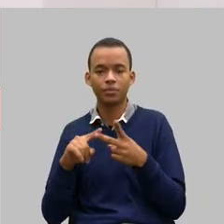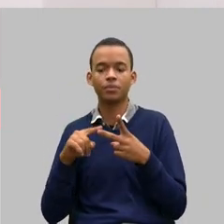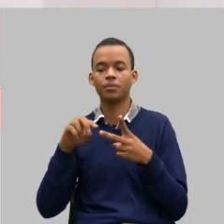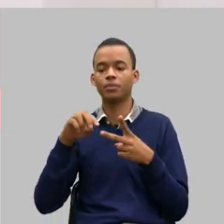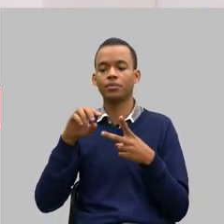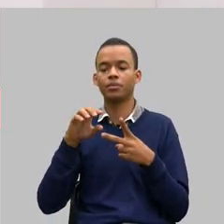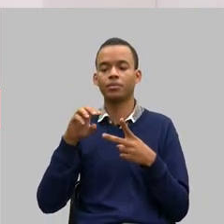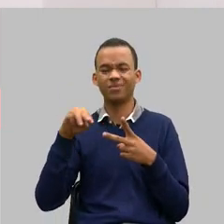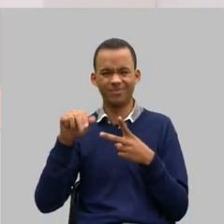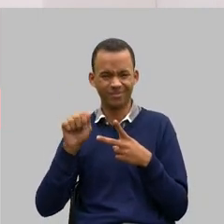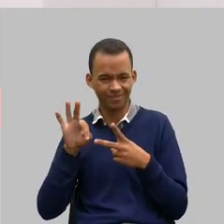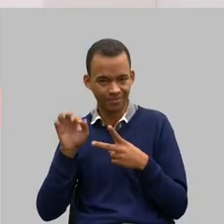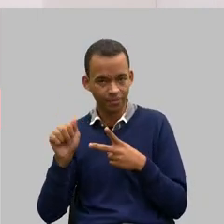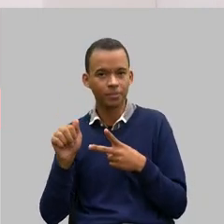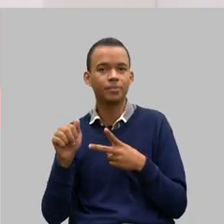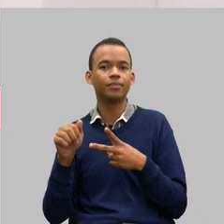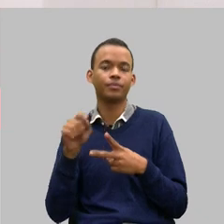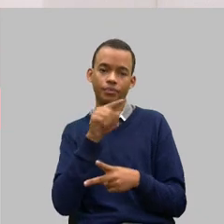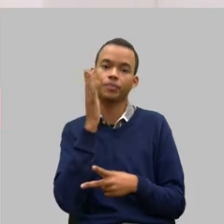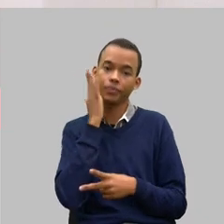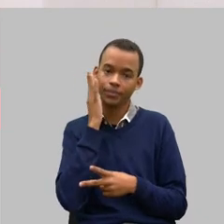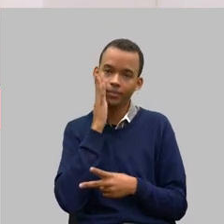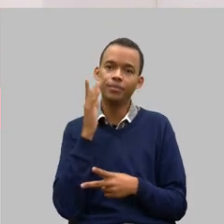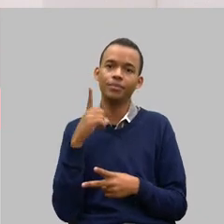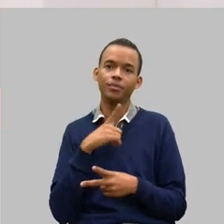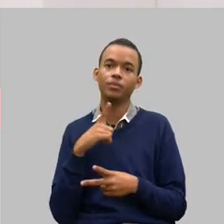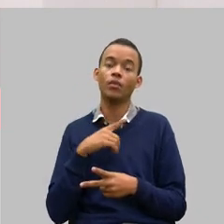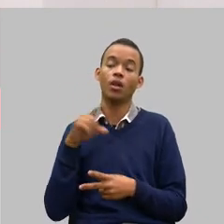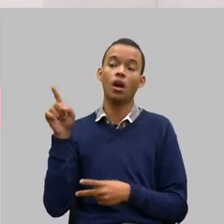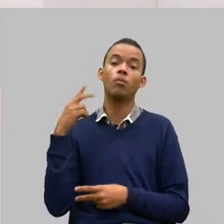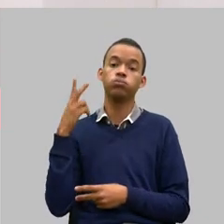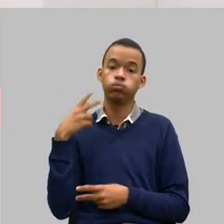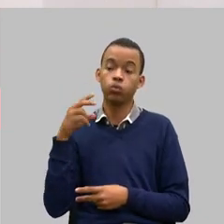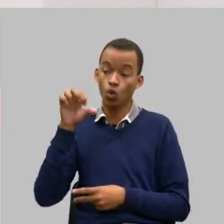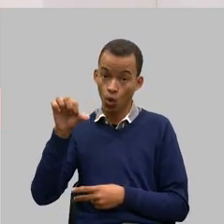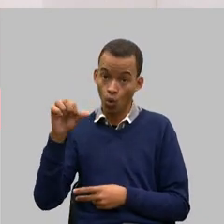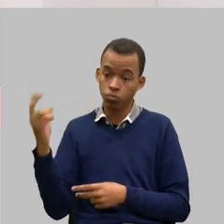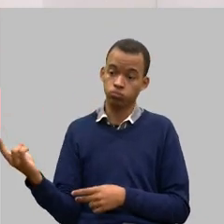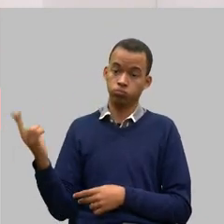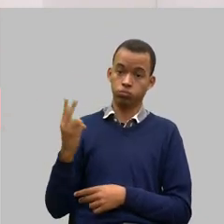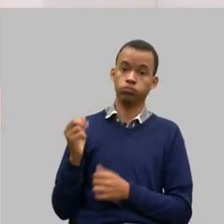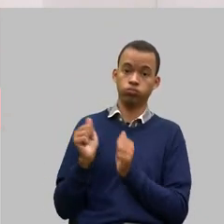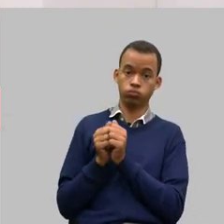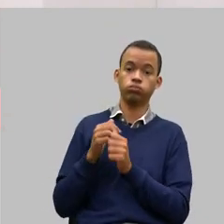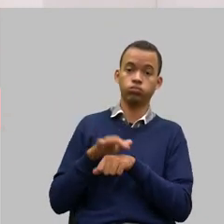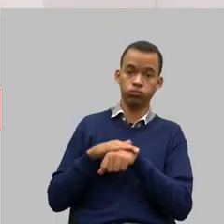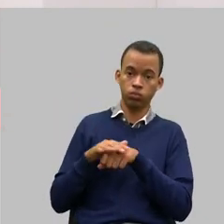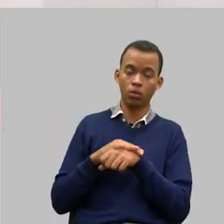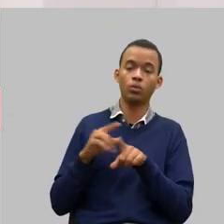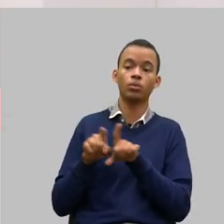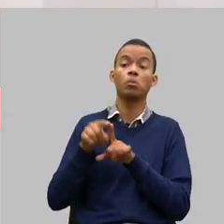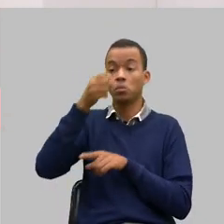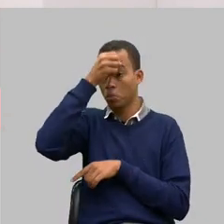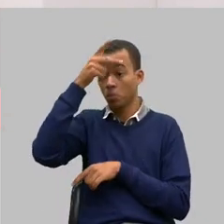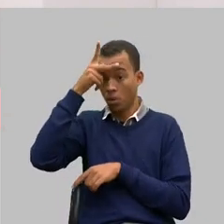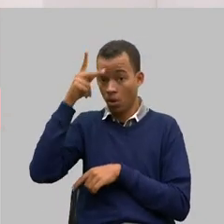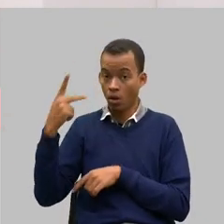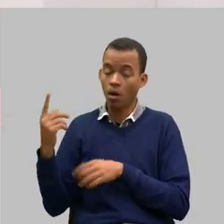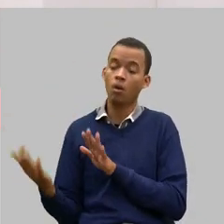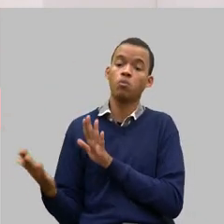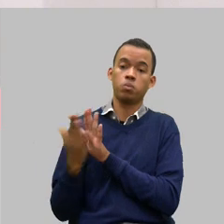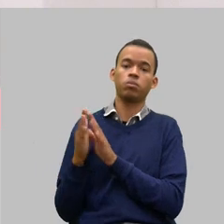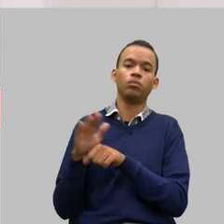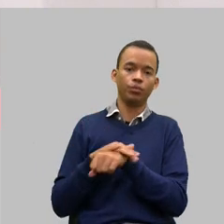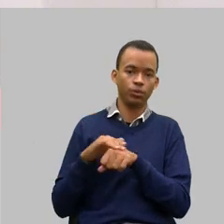e você sabe quando vem aqui vem a os nove vereadores vem o prefeito nidão eh e eu recentemente fiz um